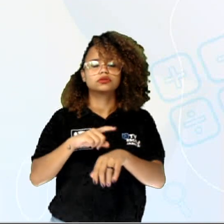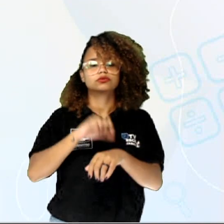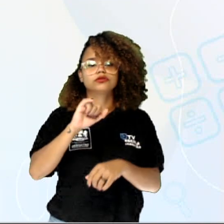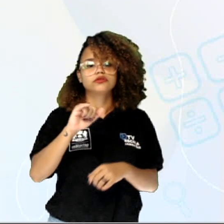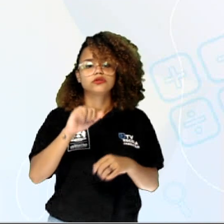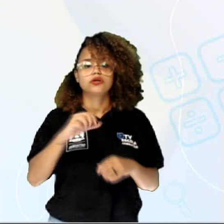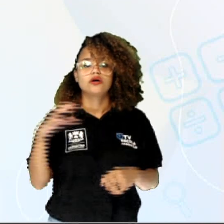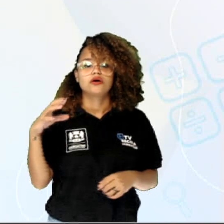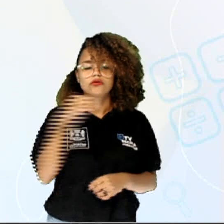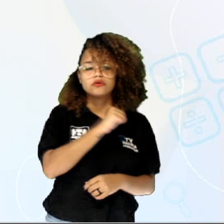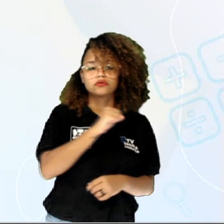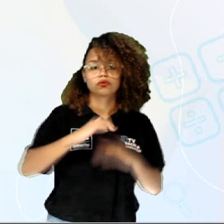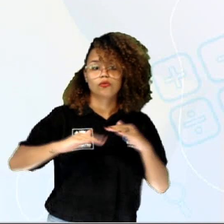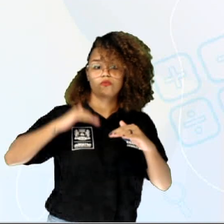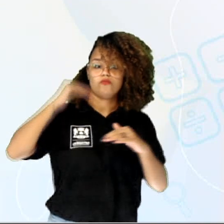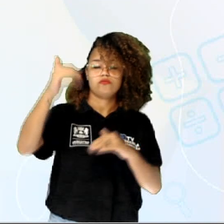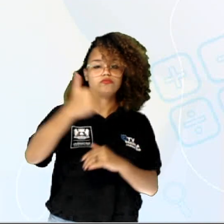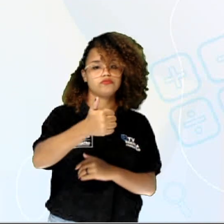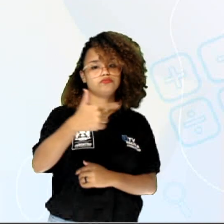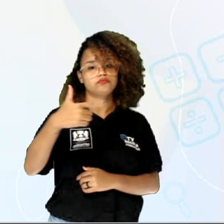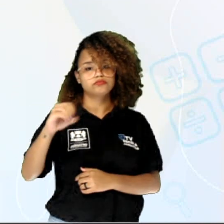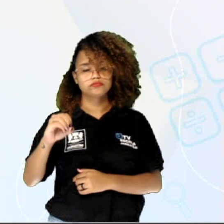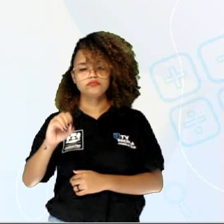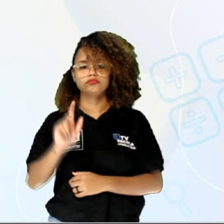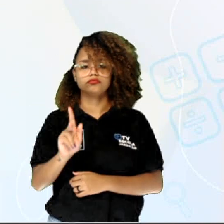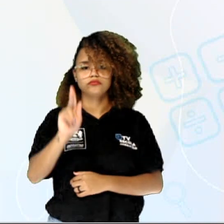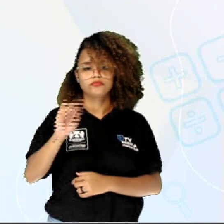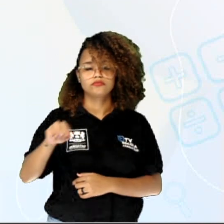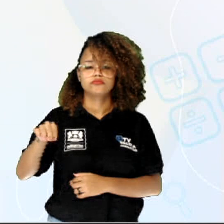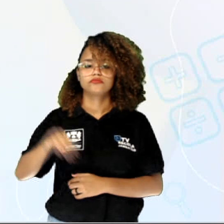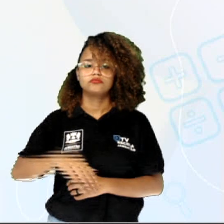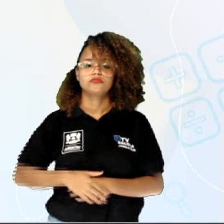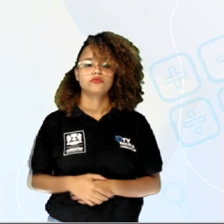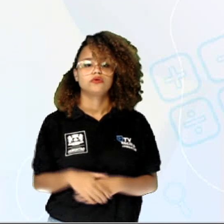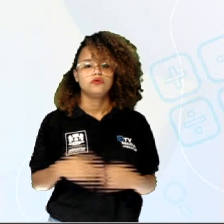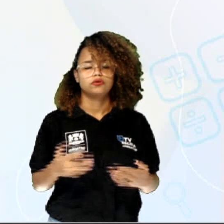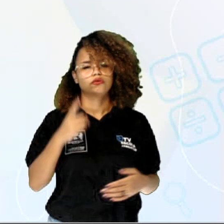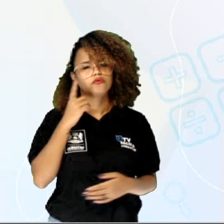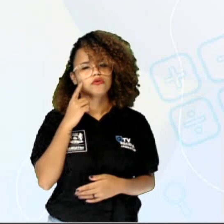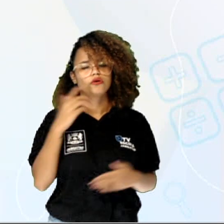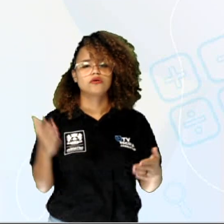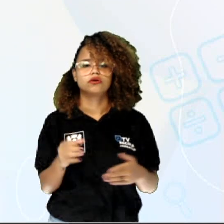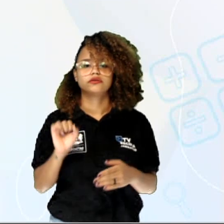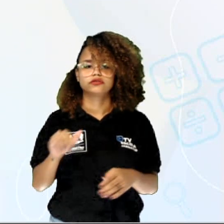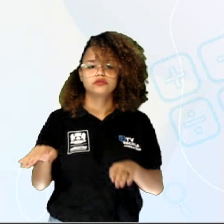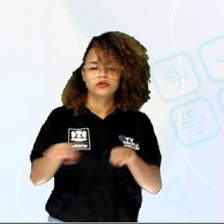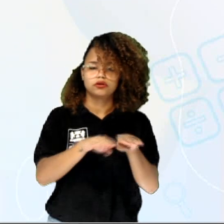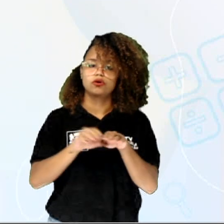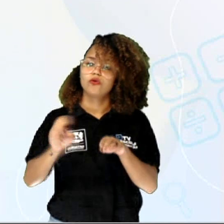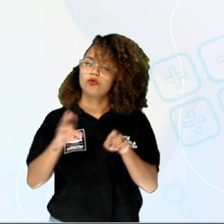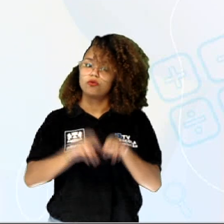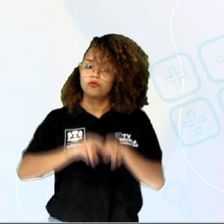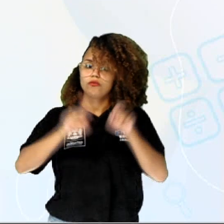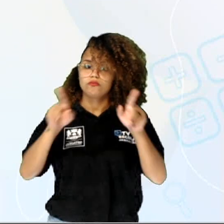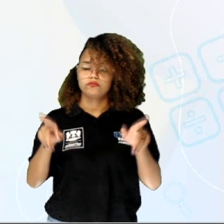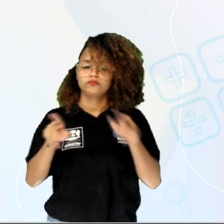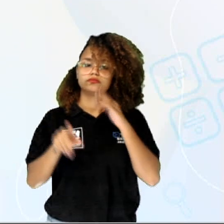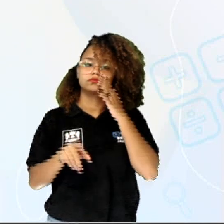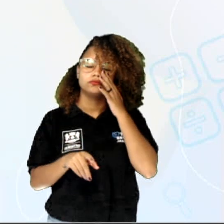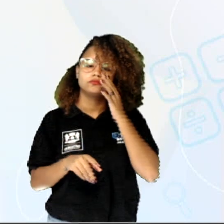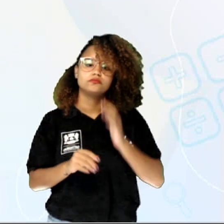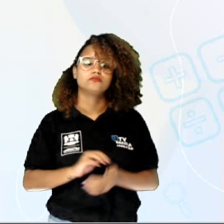Paulo, Lisa demora 3 horas numa velocidade de 80 km por hora. Assim, quanto tempo seria necessário para realizar